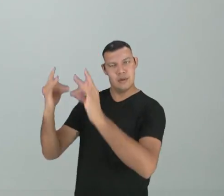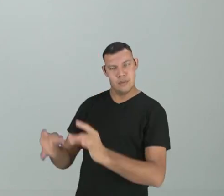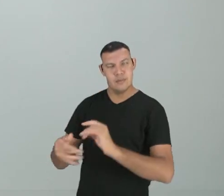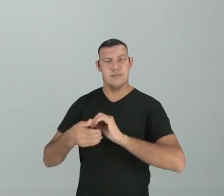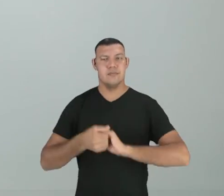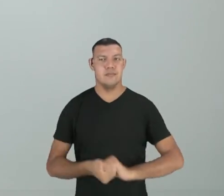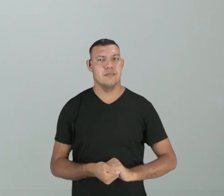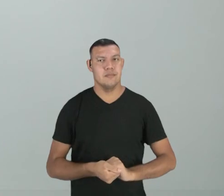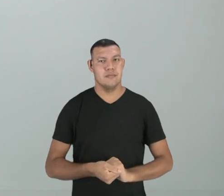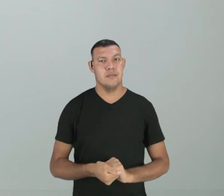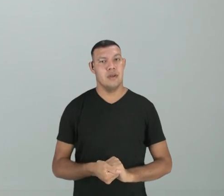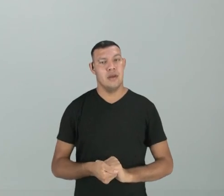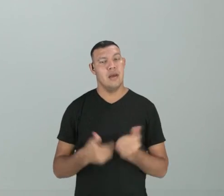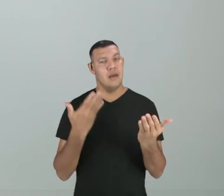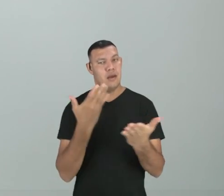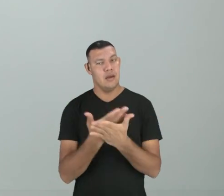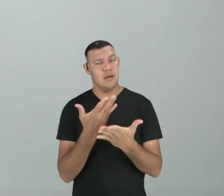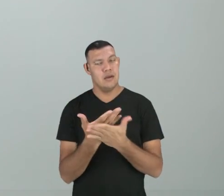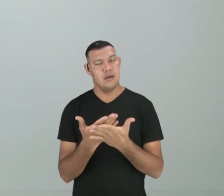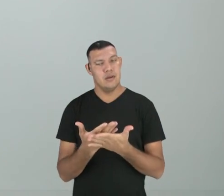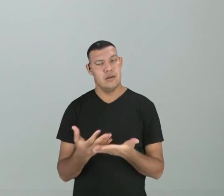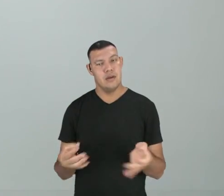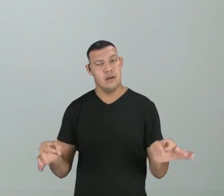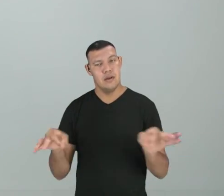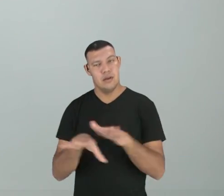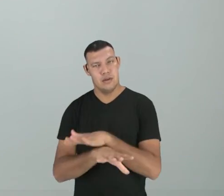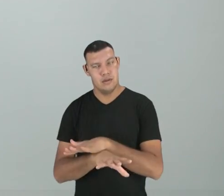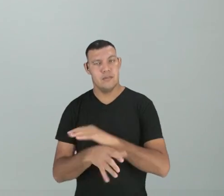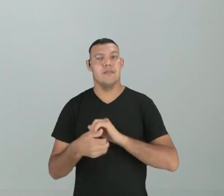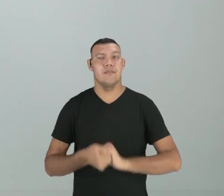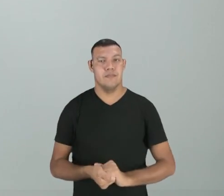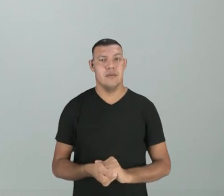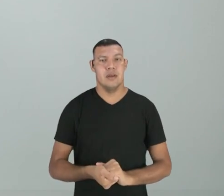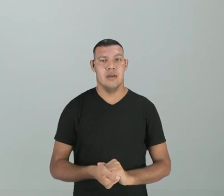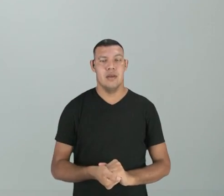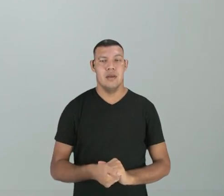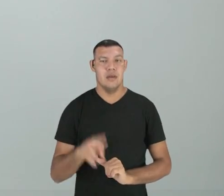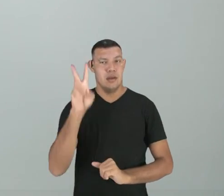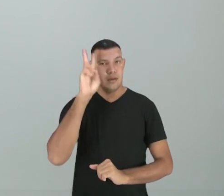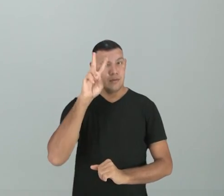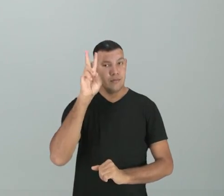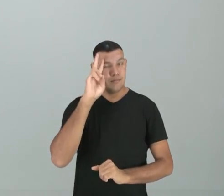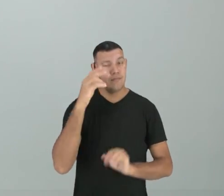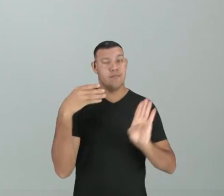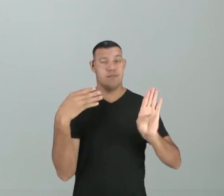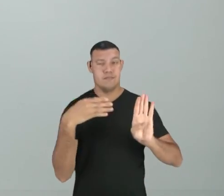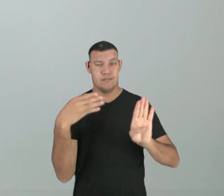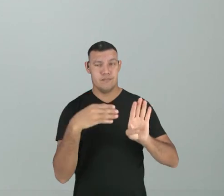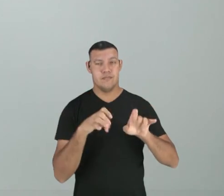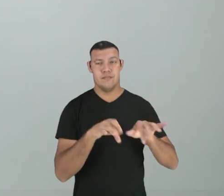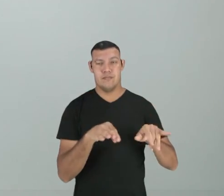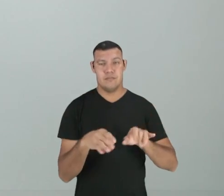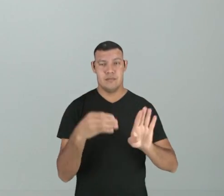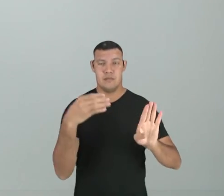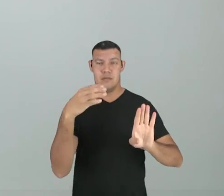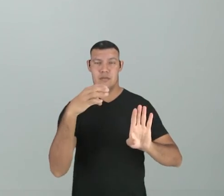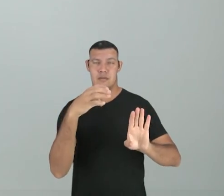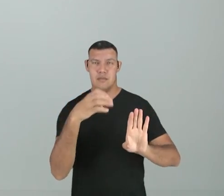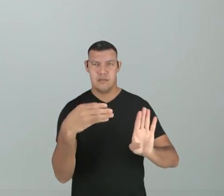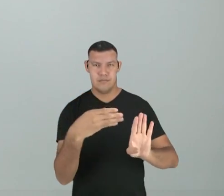descritiva. Essa foi a nossa aula de hoje. Não esqueçam de acessar a plataforma Eduque para mais